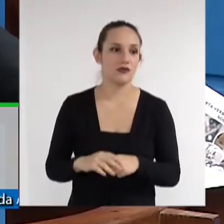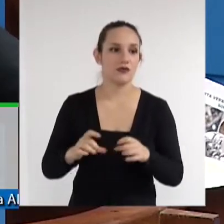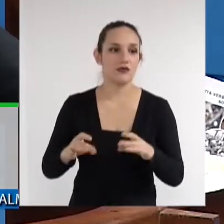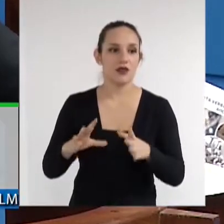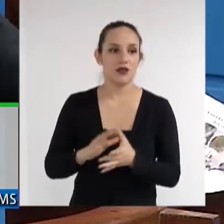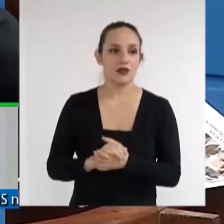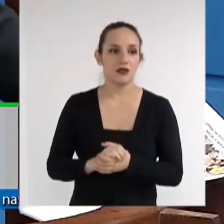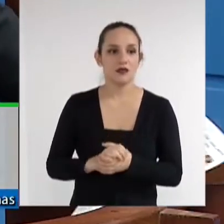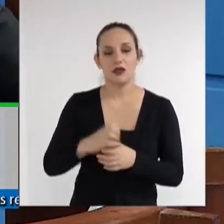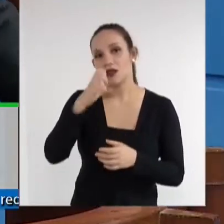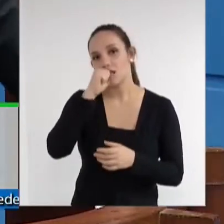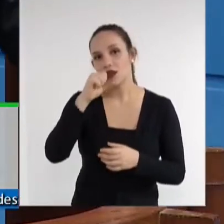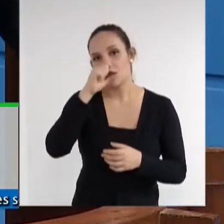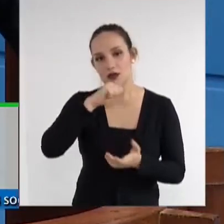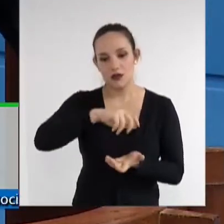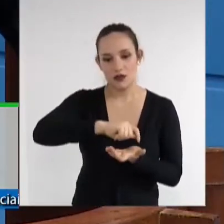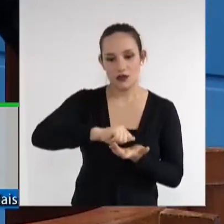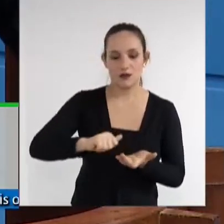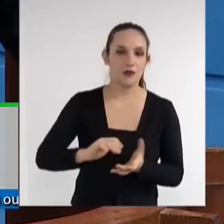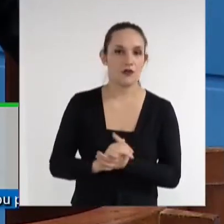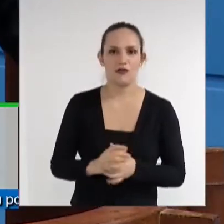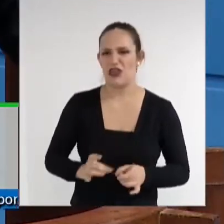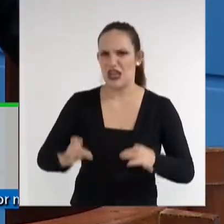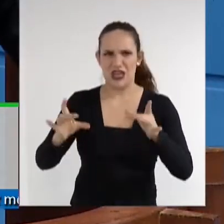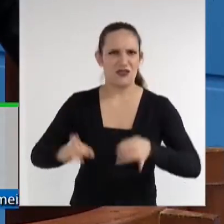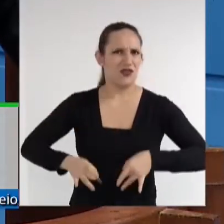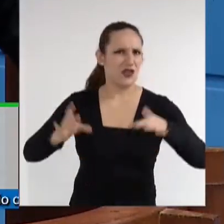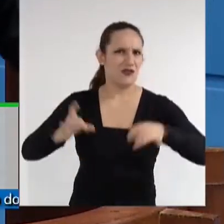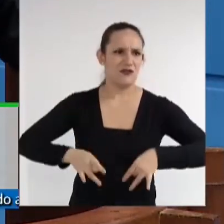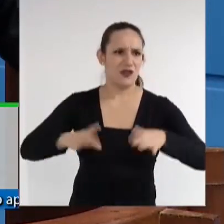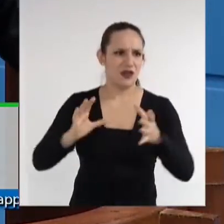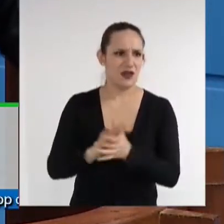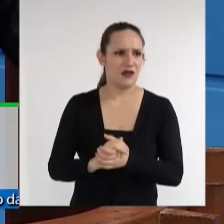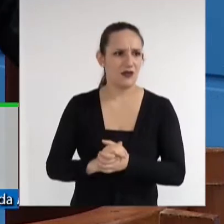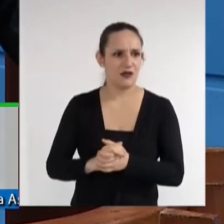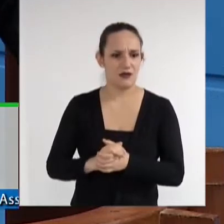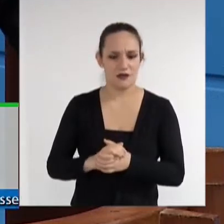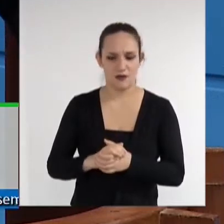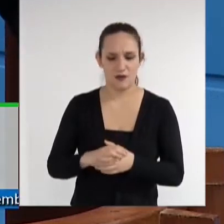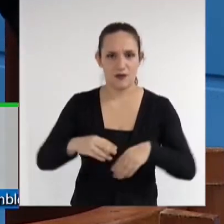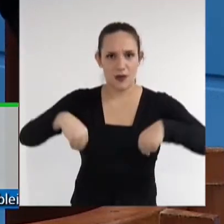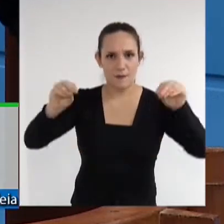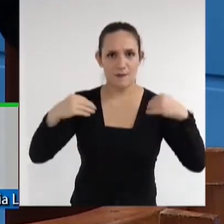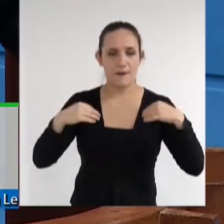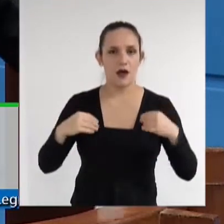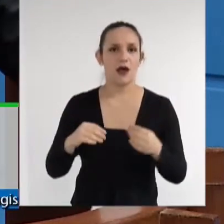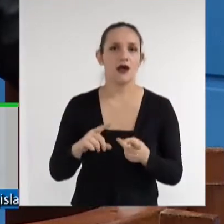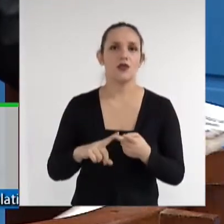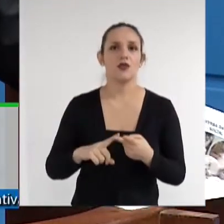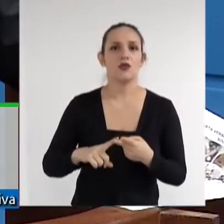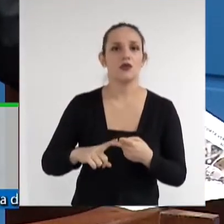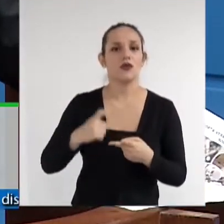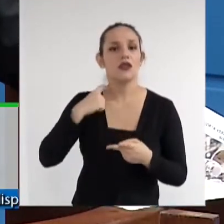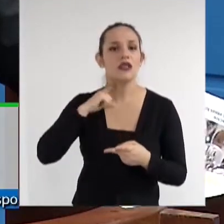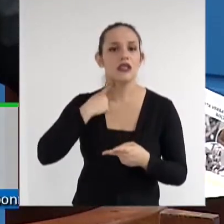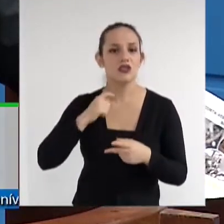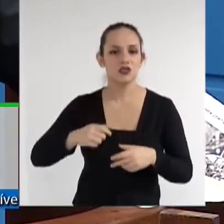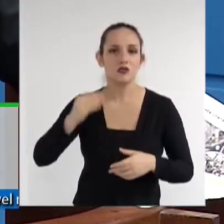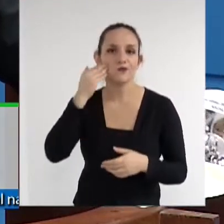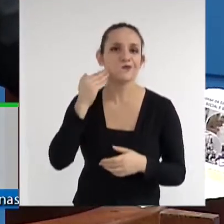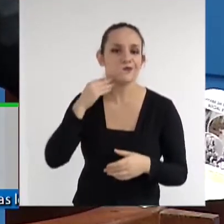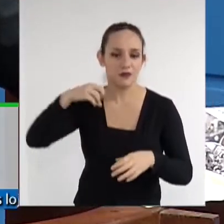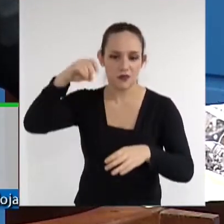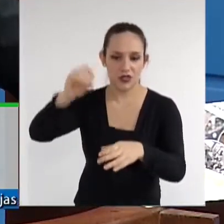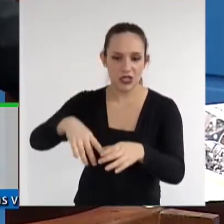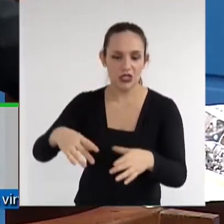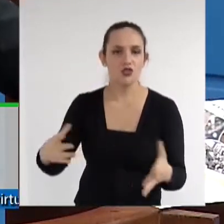laranja, tudo que elas podem estão vendendo, né, pano de prato, saco de lixo. Por